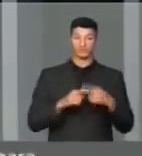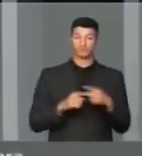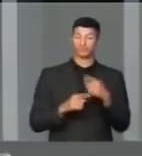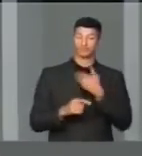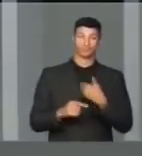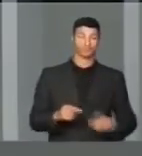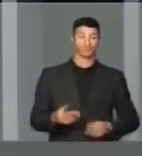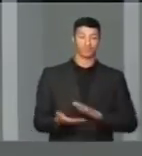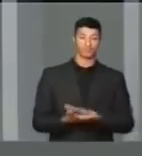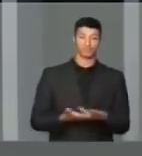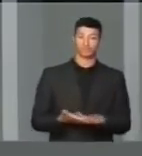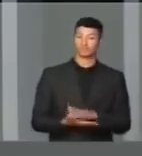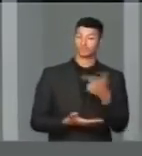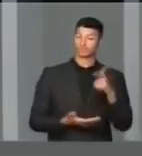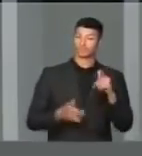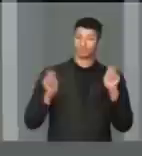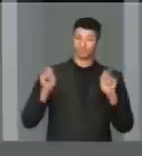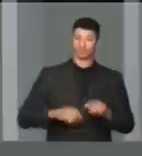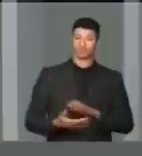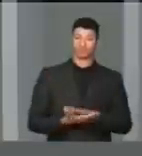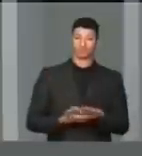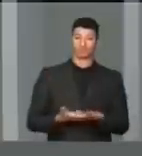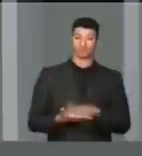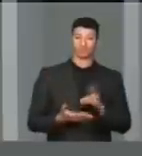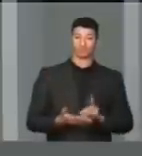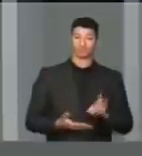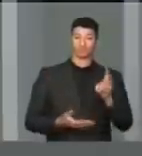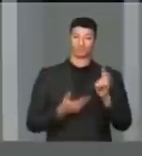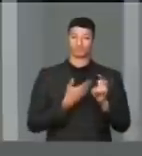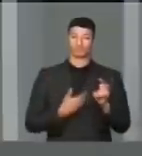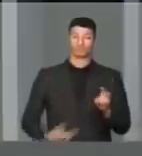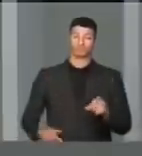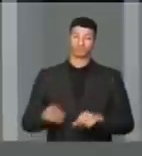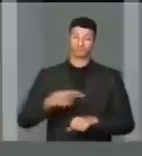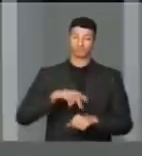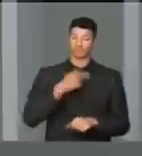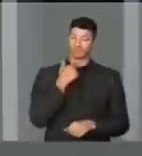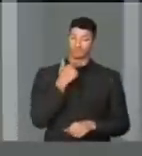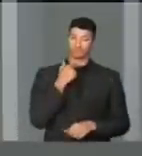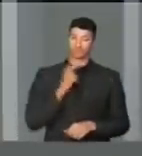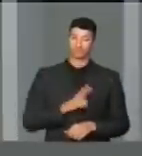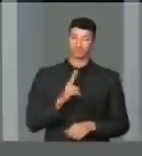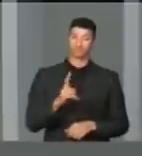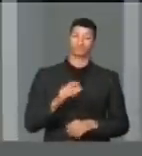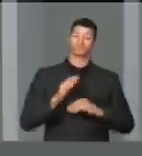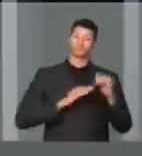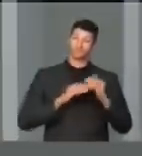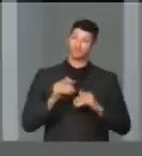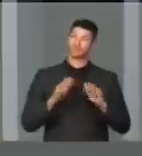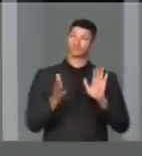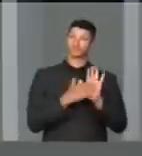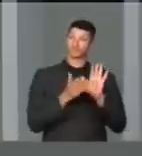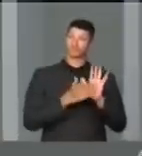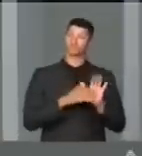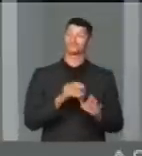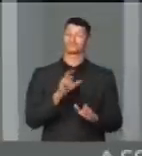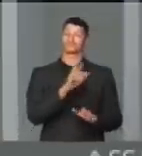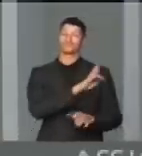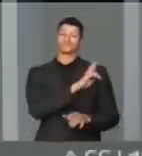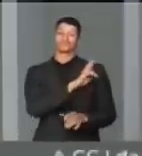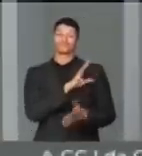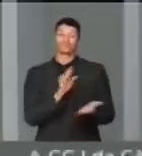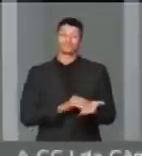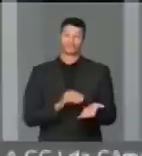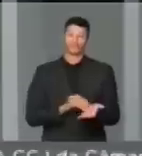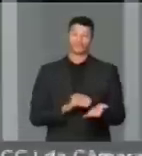não governa. Ela não tem condições de continuar governando. E o país não pode continuar sob as mãos de quem? Irresponsável